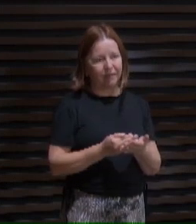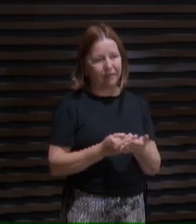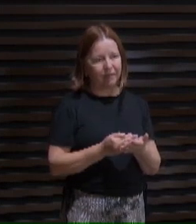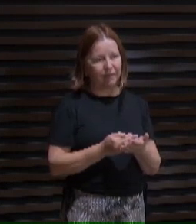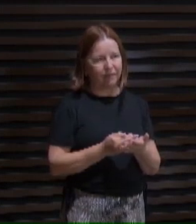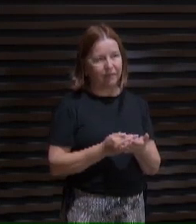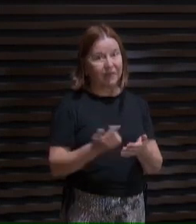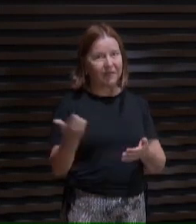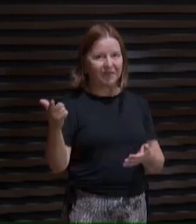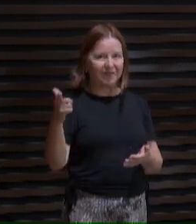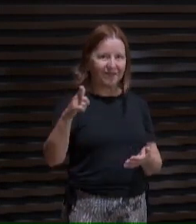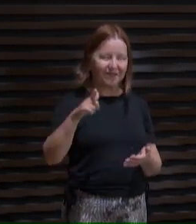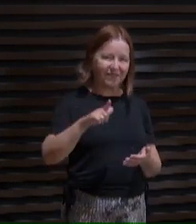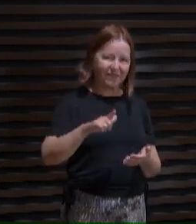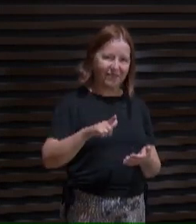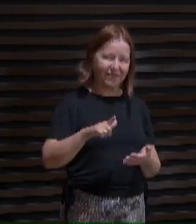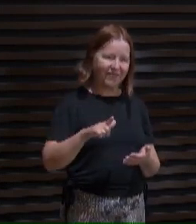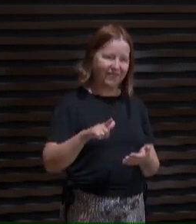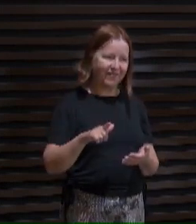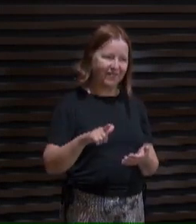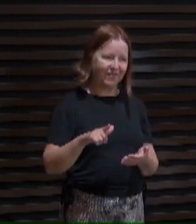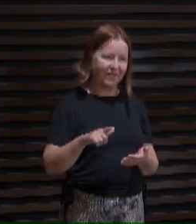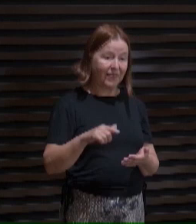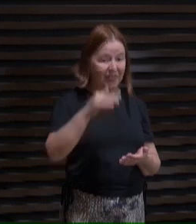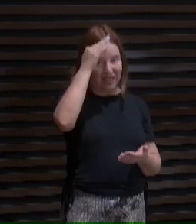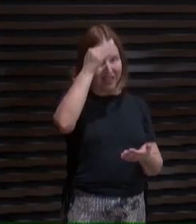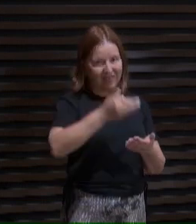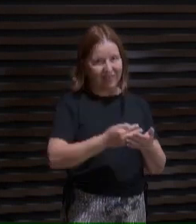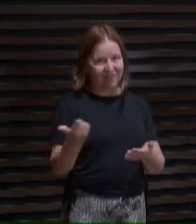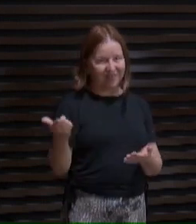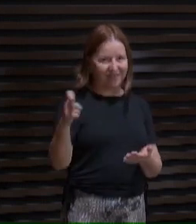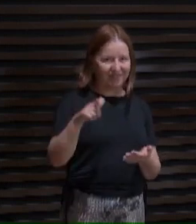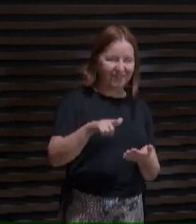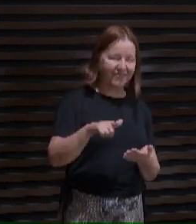ela vem. A fé vem.